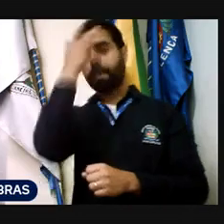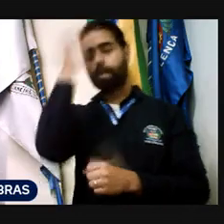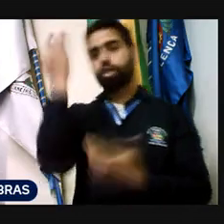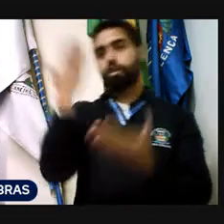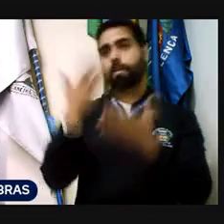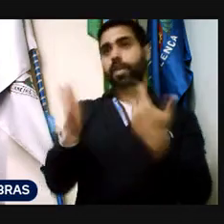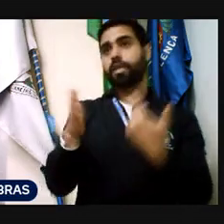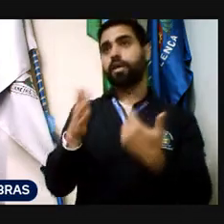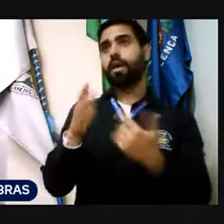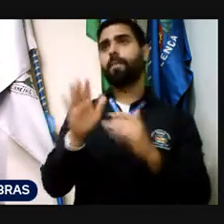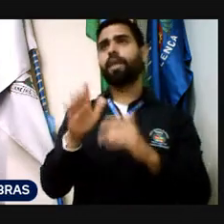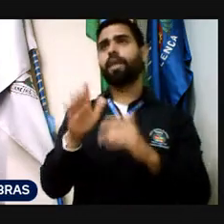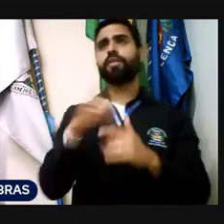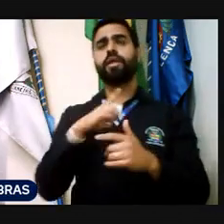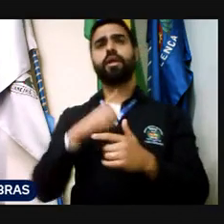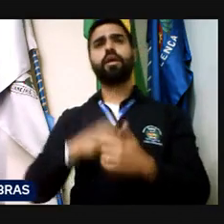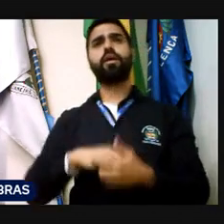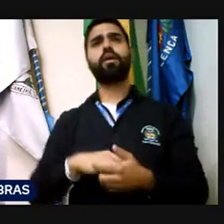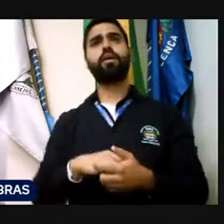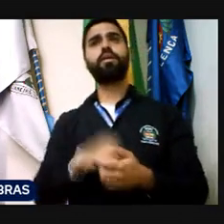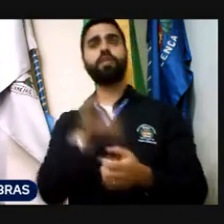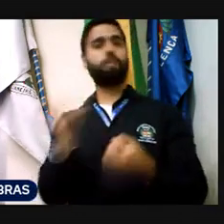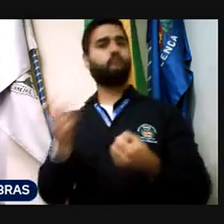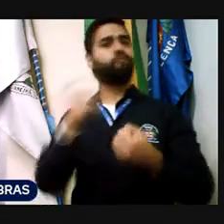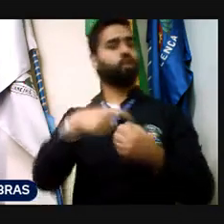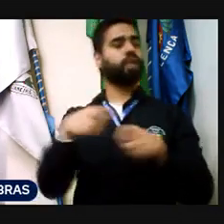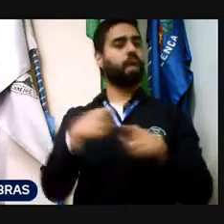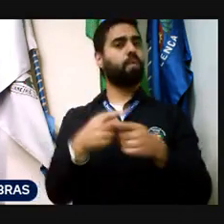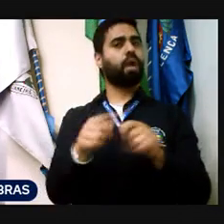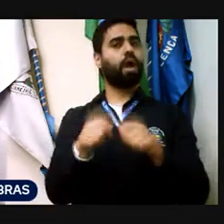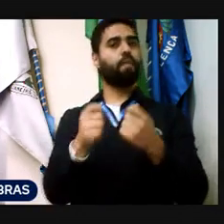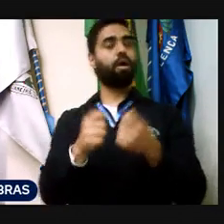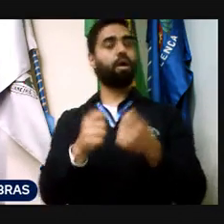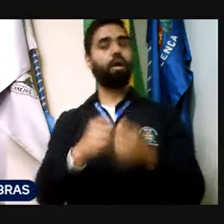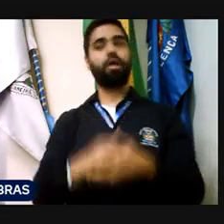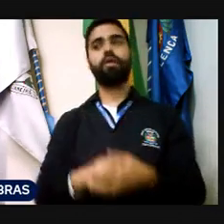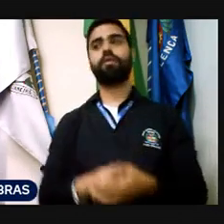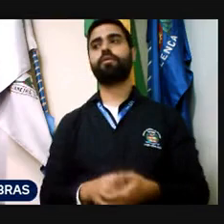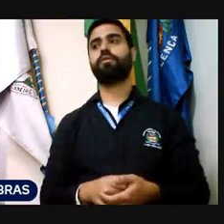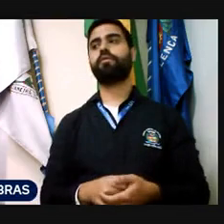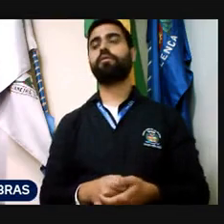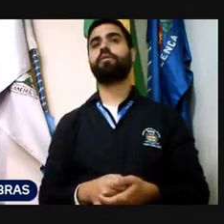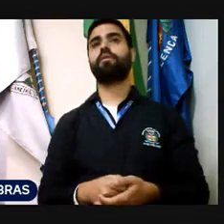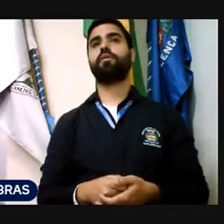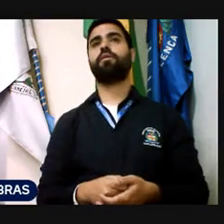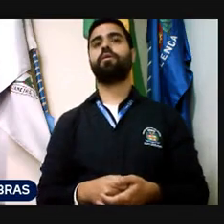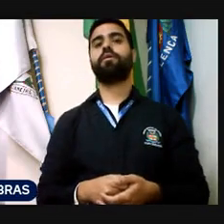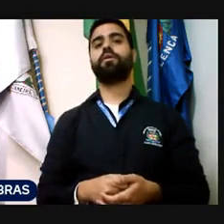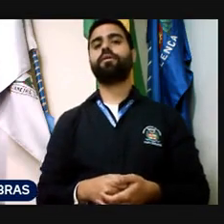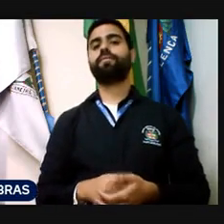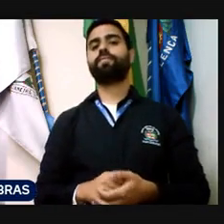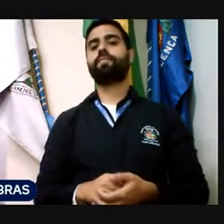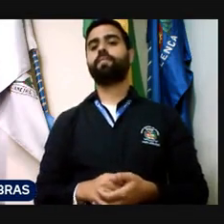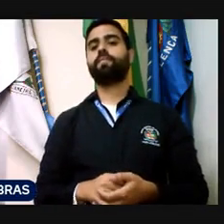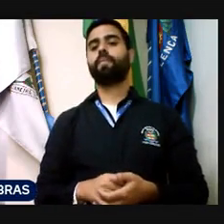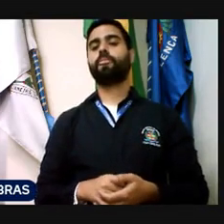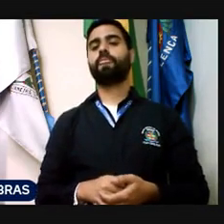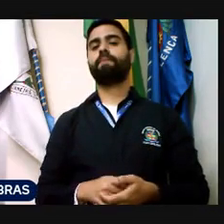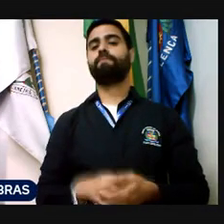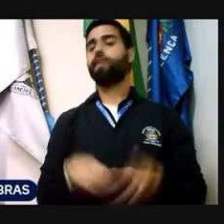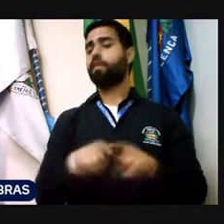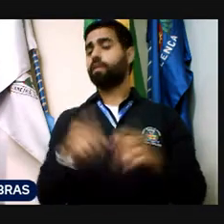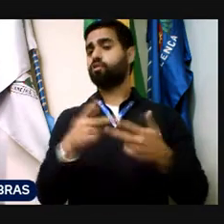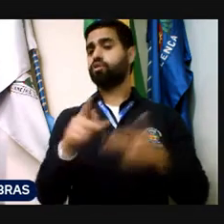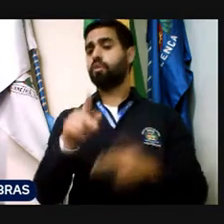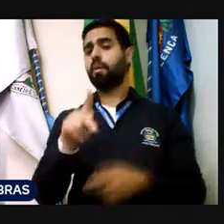Está programado a reposição do equipamento. Quais atribuições eram obrigadas do INEA quando foi feita a transmissão de gestão do Panamac